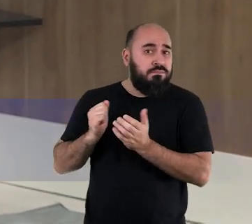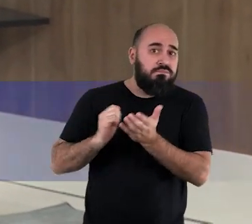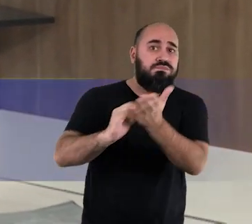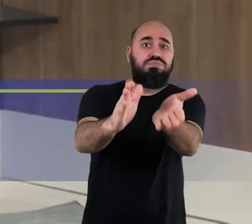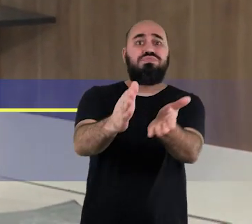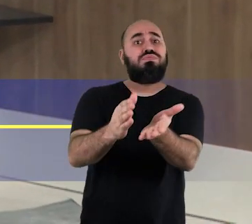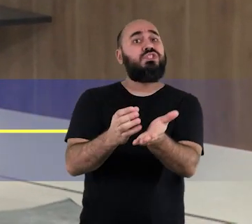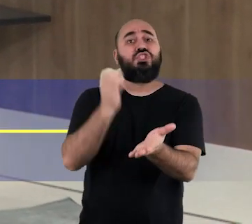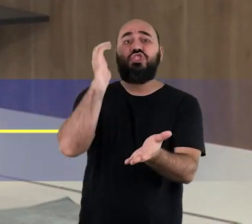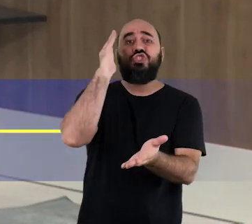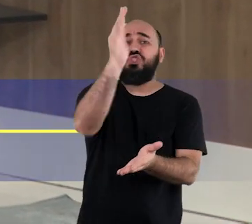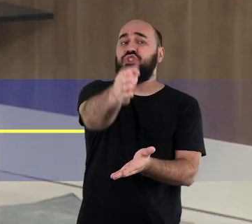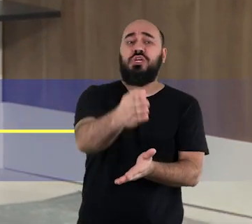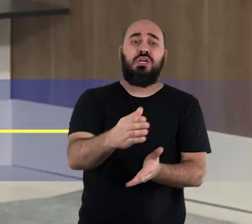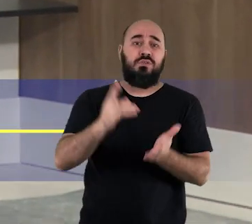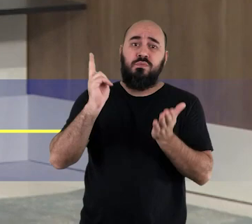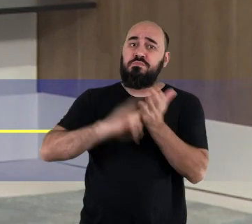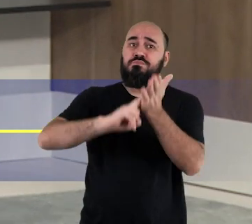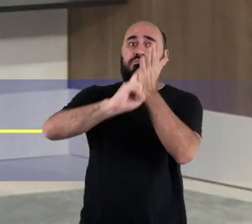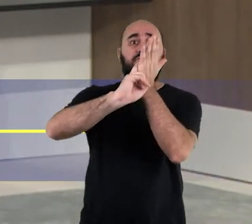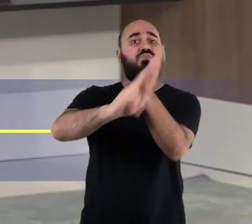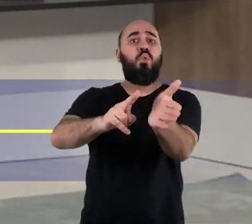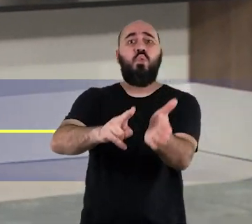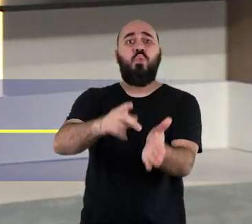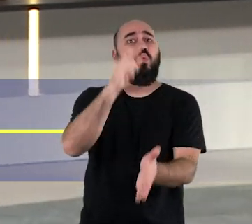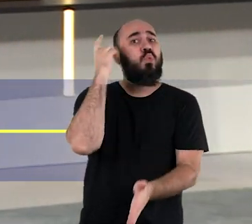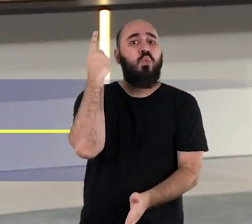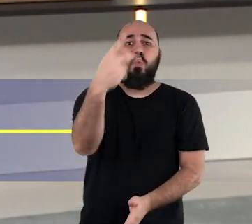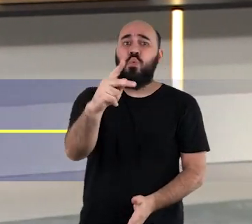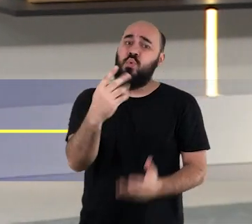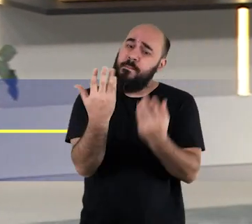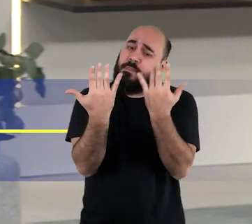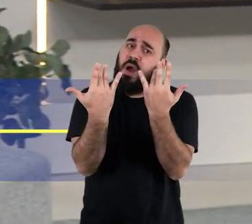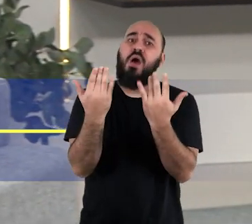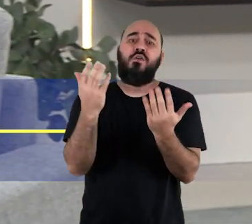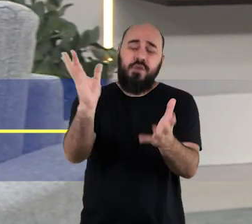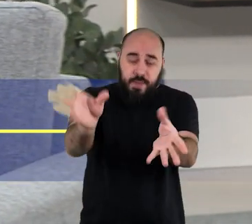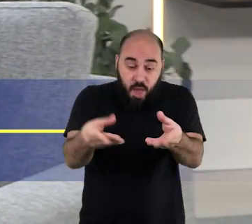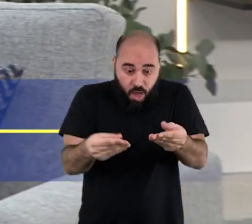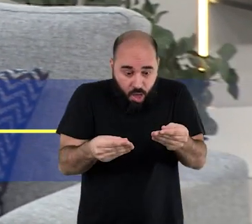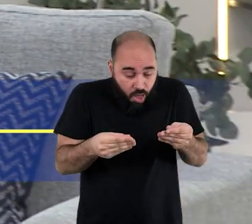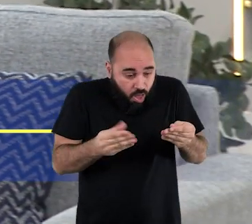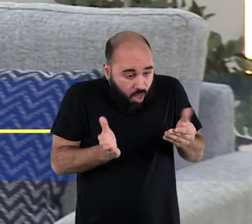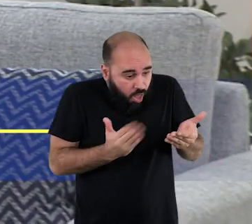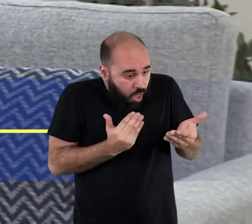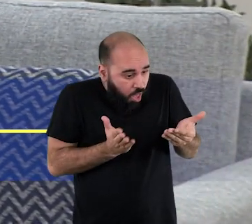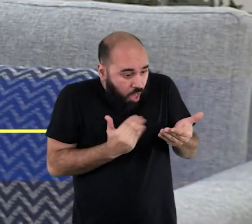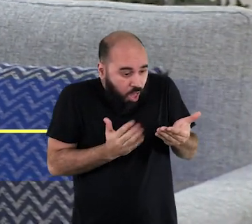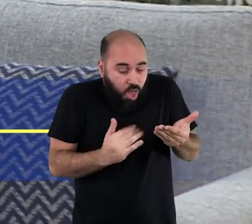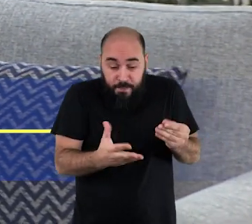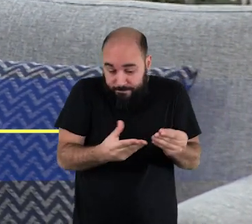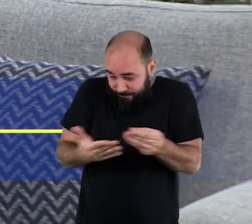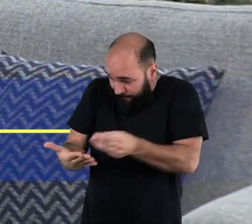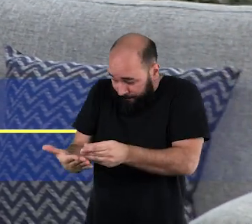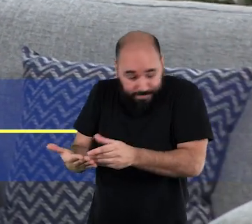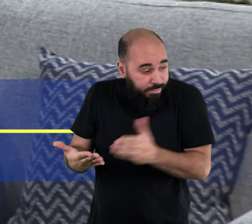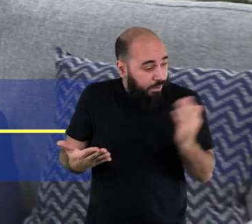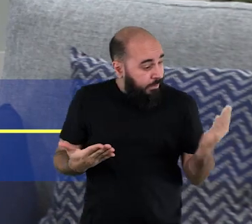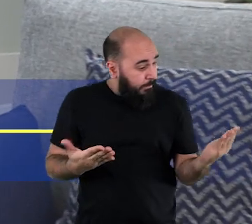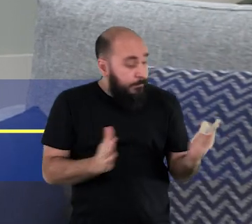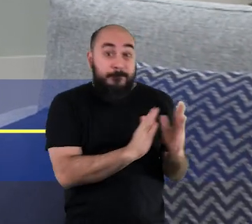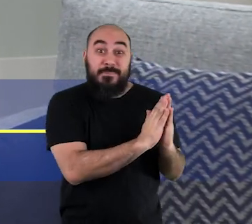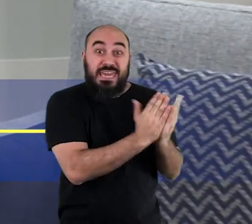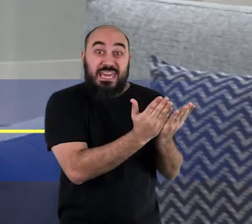chegar aí às suas mãos, para que você possa ter uma compreensão melhor desse livro da Bíblia, o último livro da Bíblia, que é um